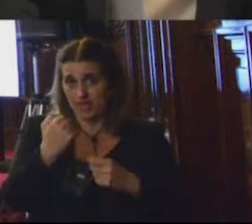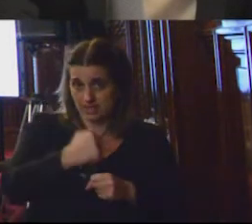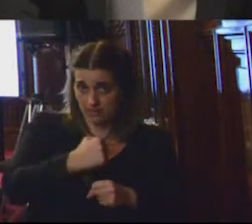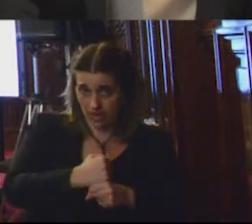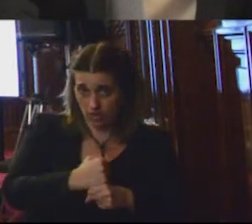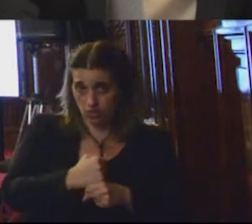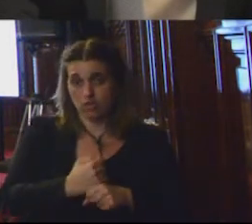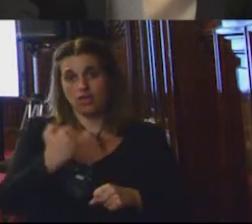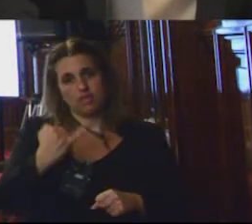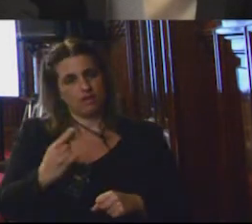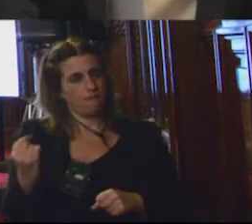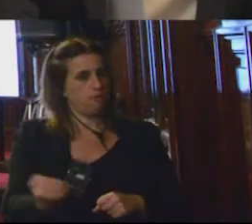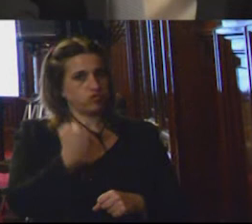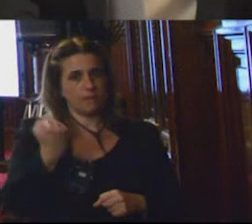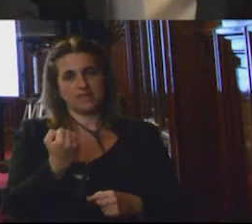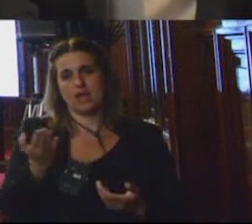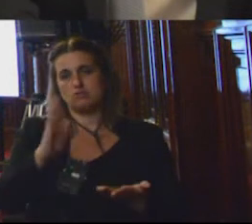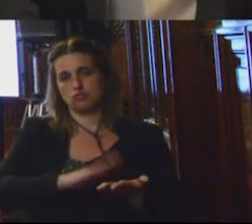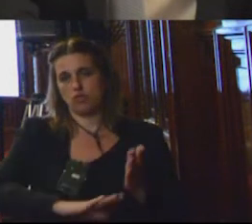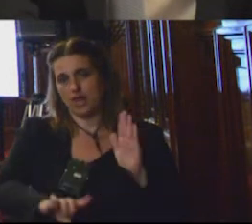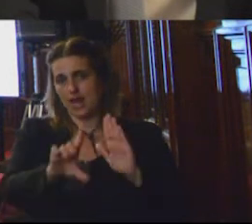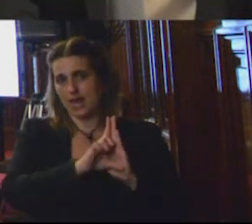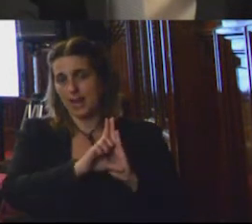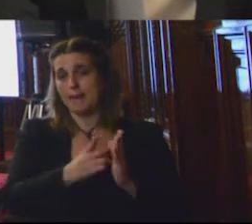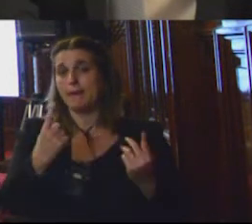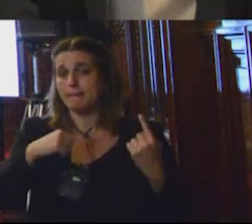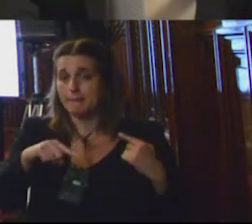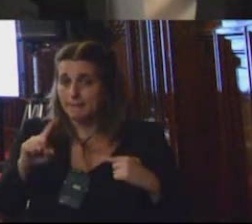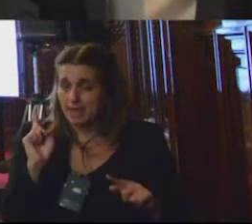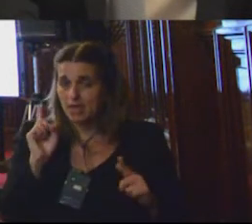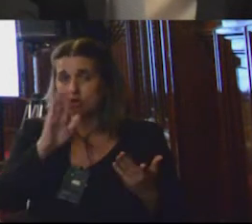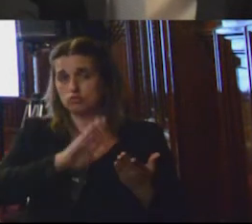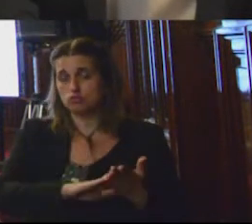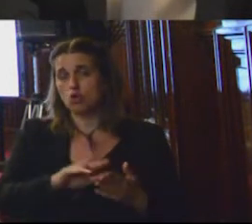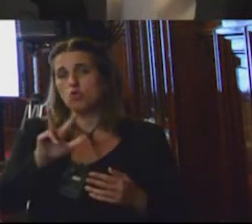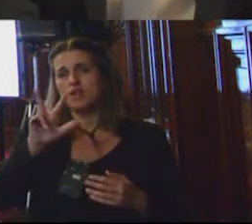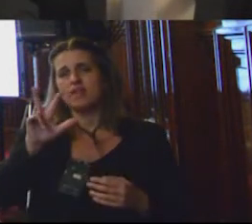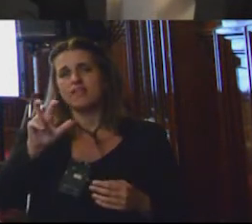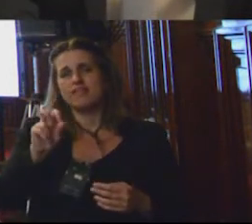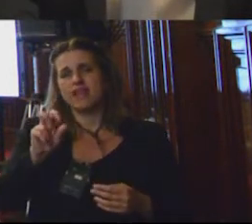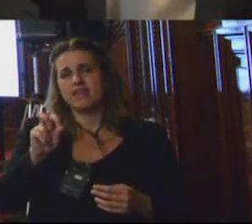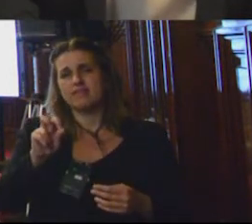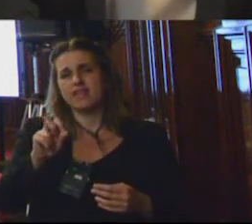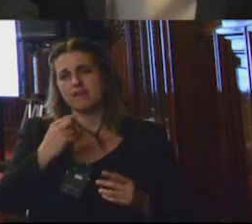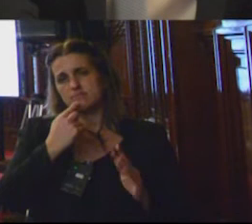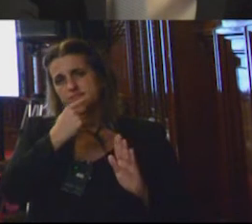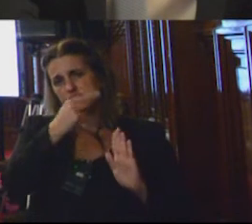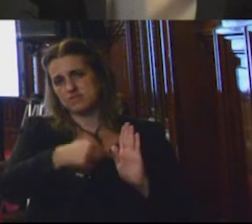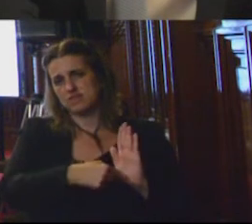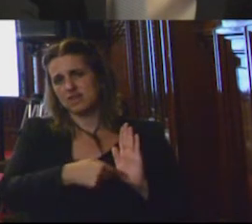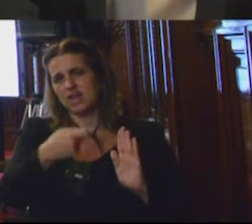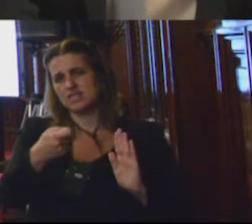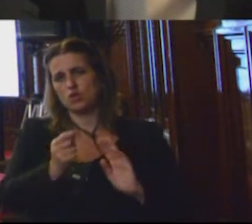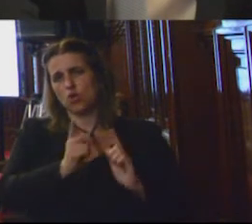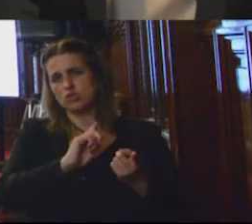prevalência sobre a lei, exceto em relação aos 30 incisos listados no artigo 611-B, que podem podem